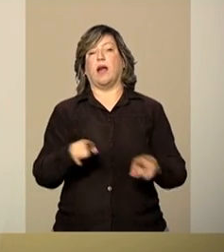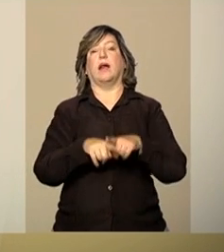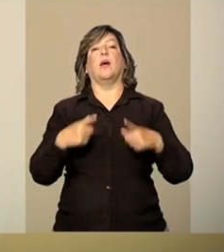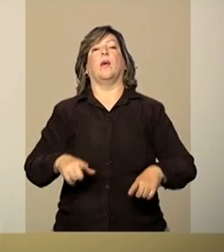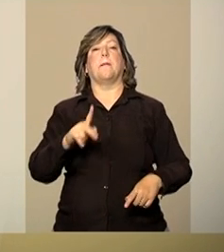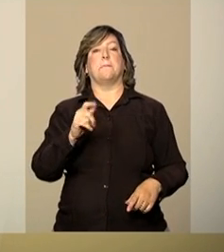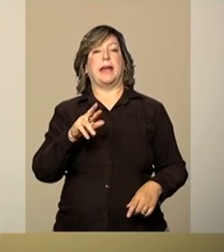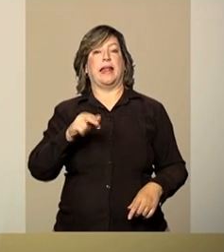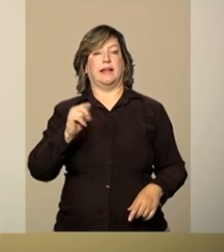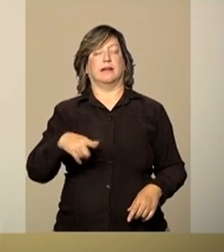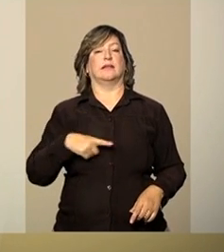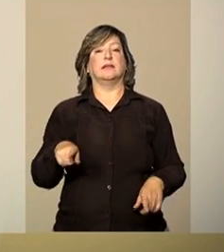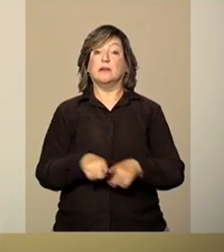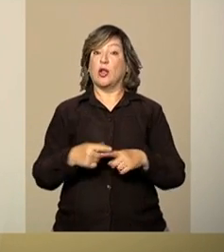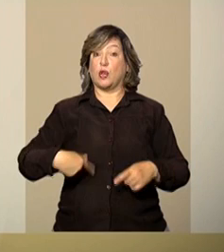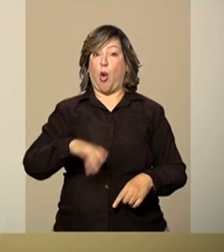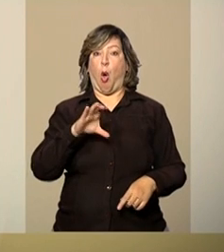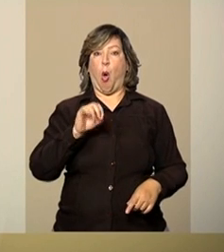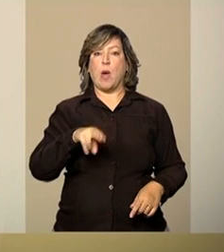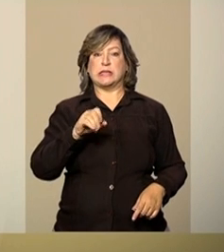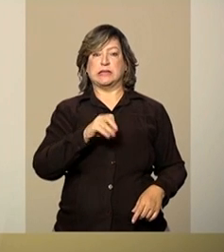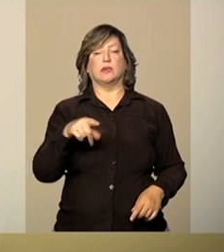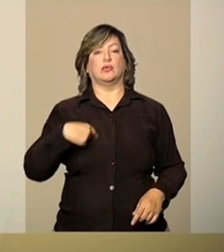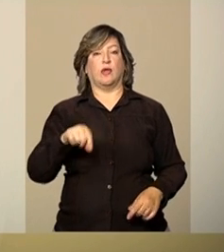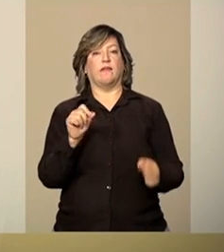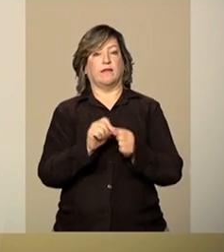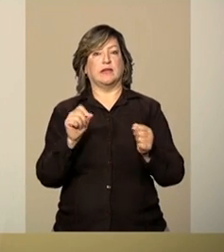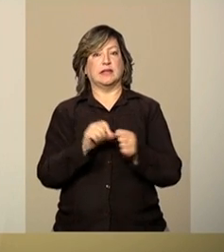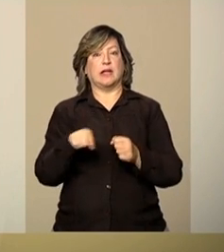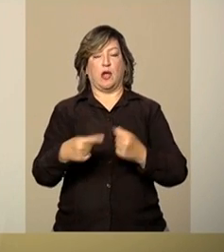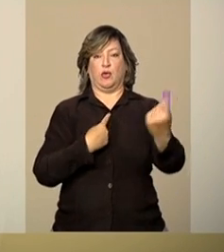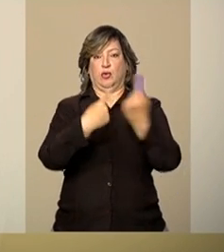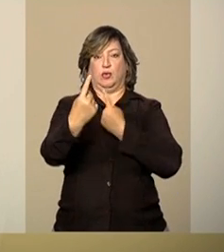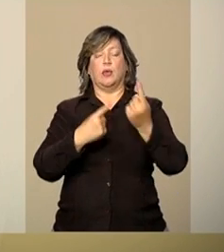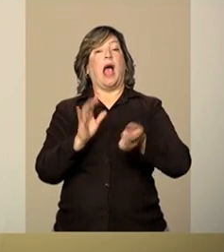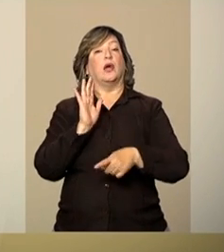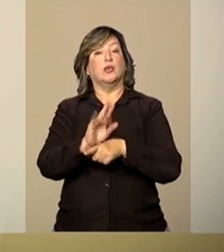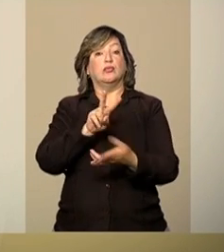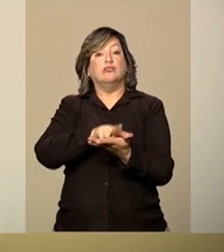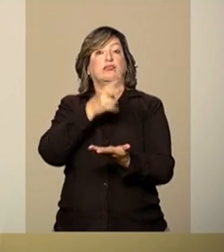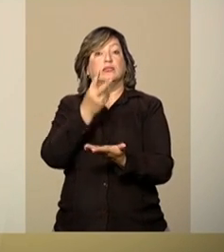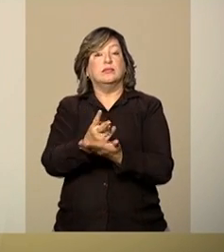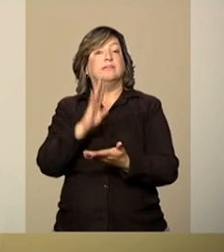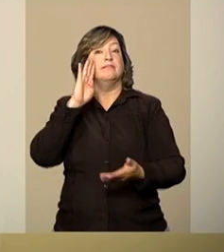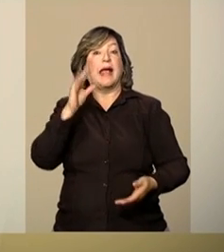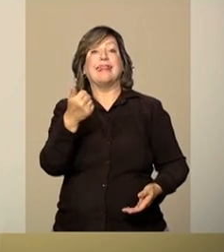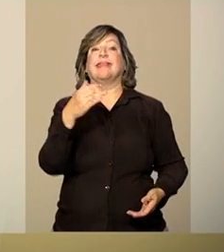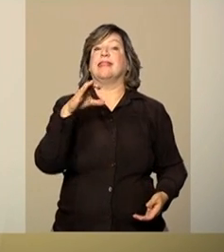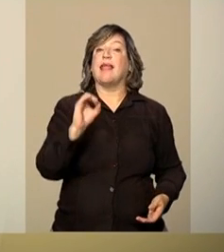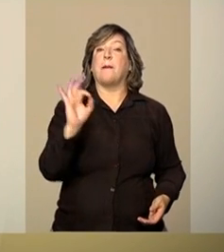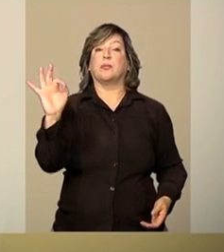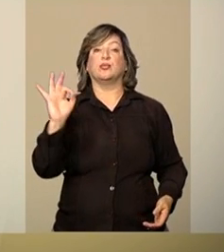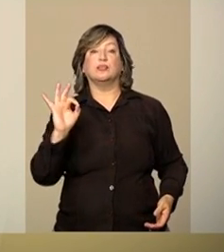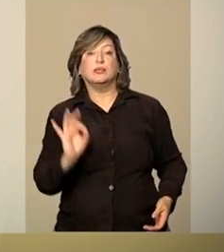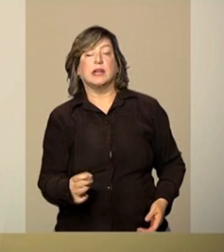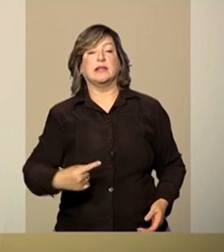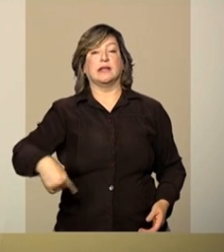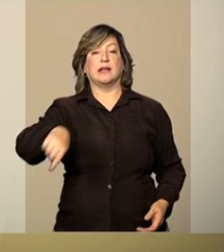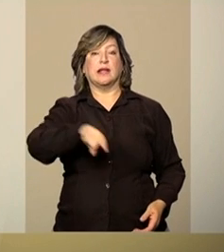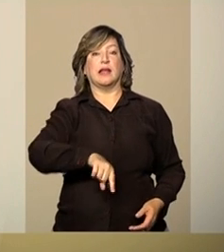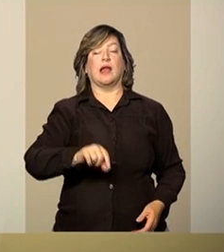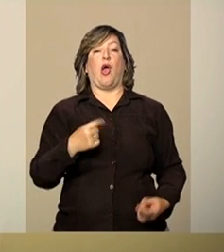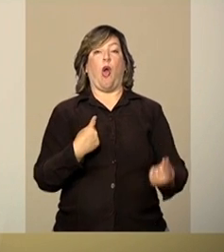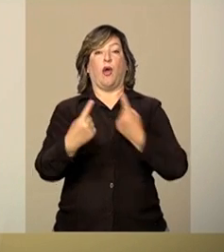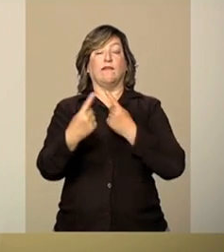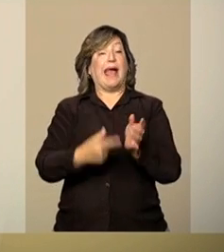que o modelo de concessões que adotamos para as rodovias garante a duplicação de pelo menos 10% da rodovia